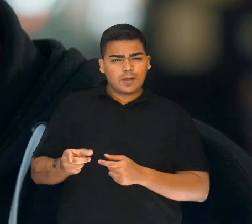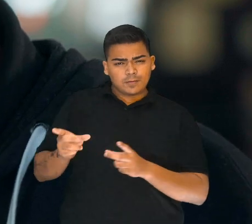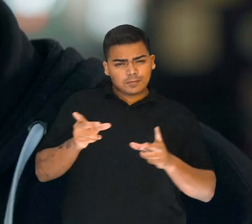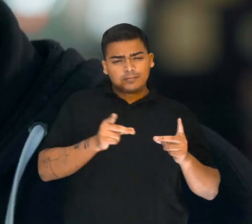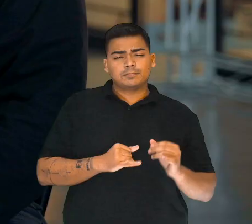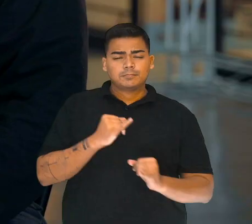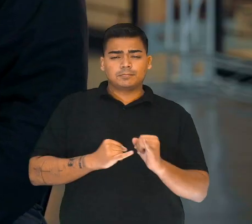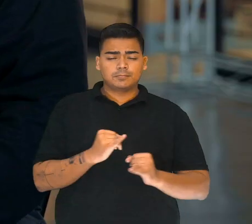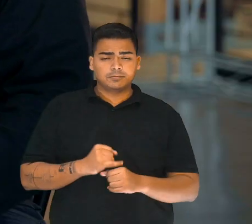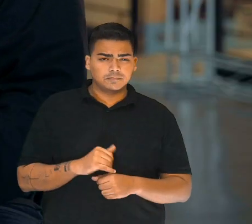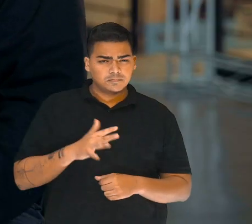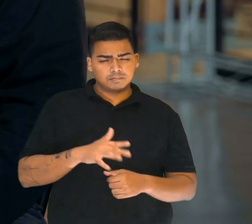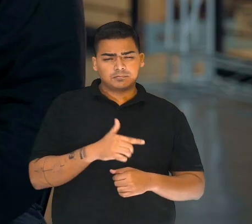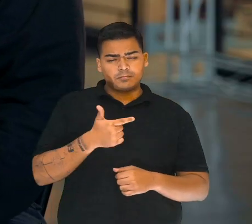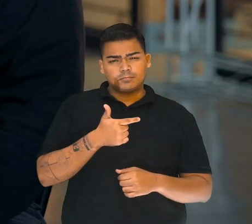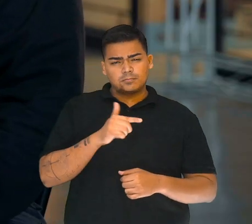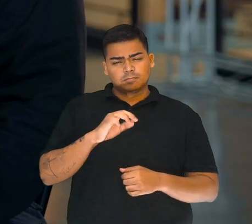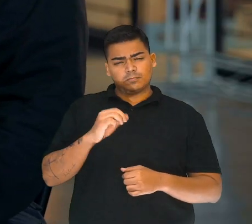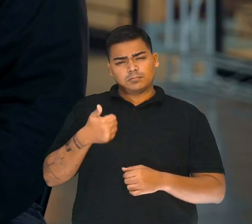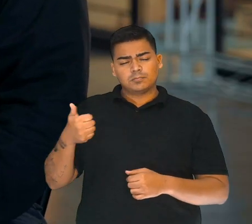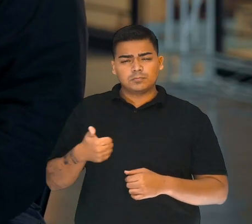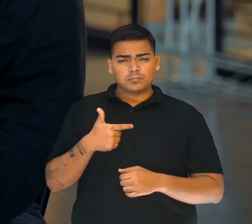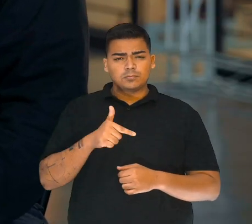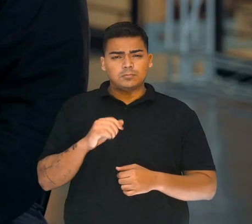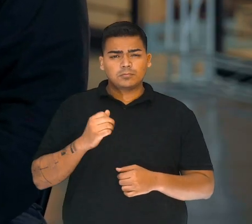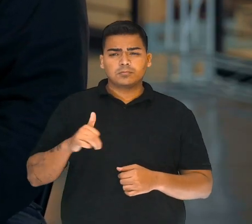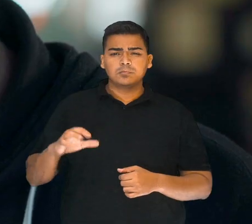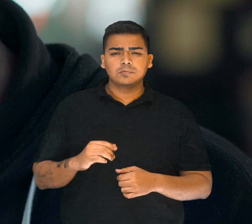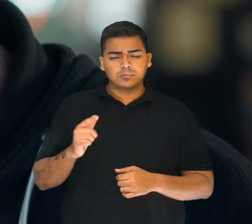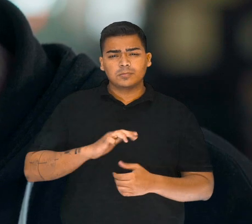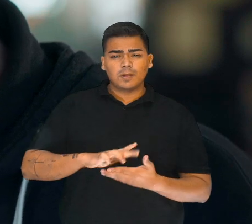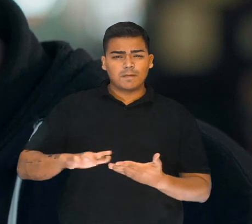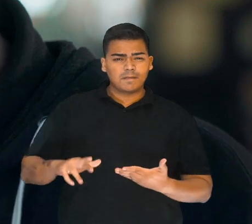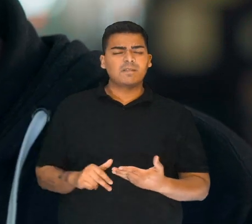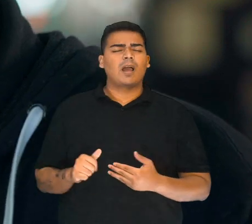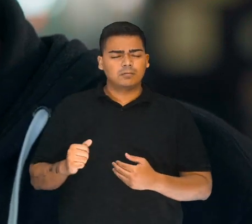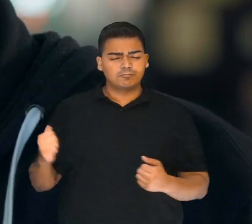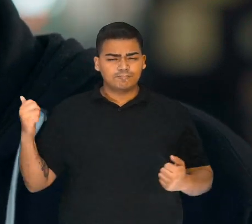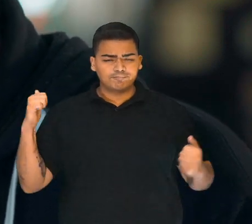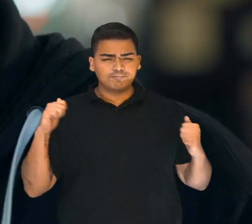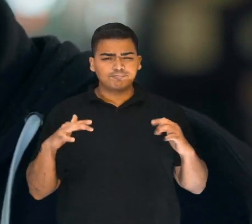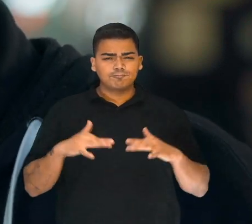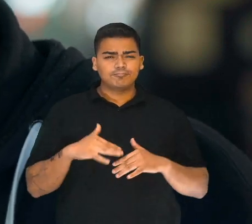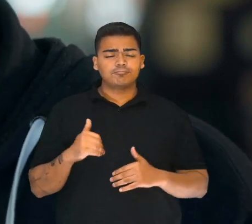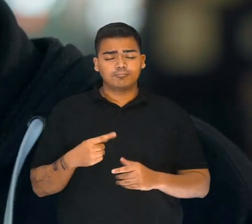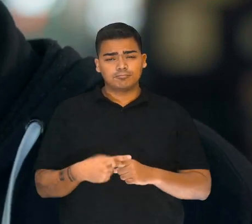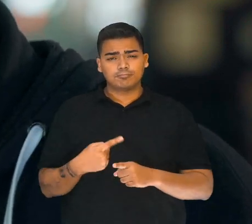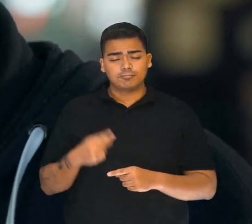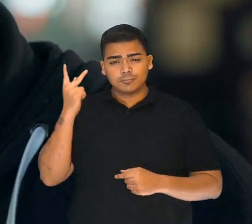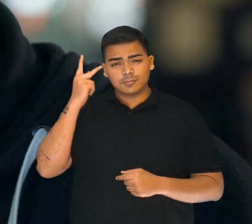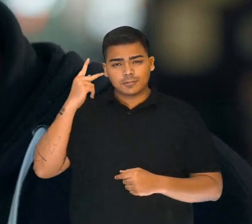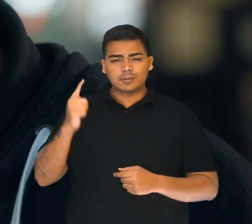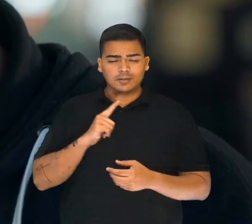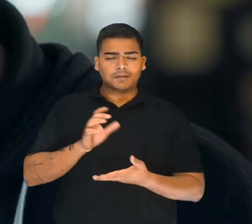de e-commerces. Nessa fase, mais ou menos em 2010, foi quando vieram muitos fundos para cá. Então, a gente viu também São Paulo já se tornar um